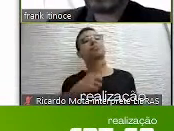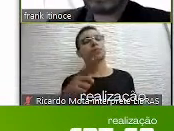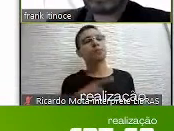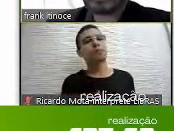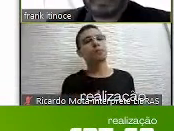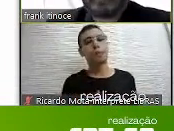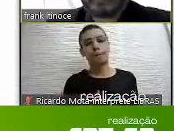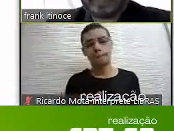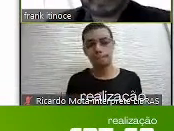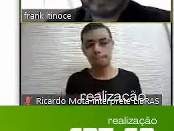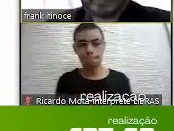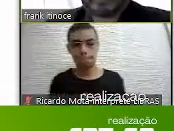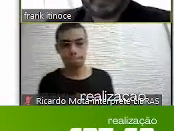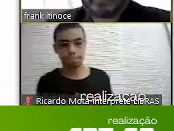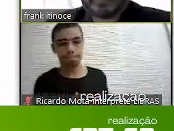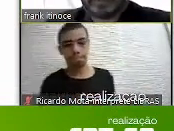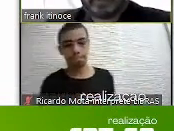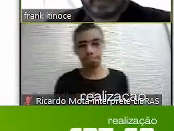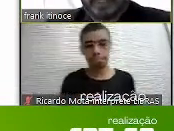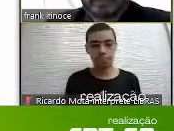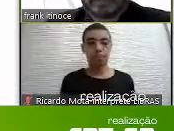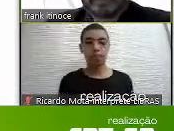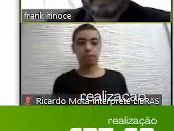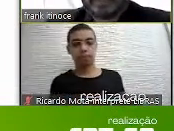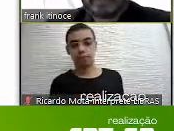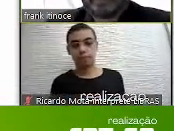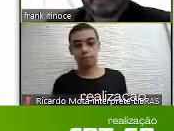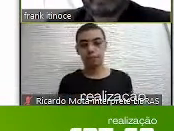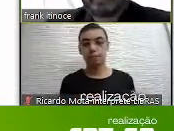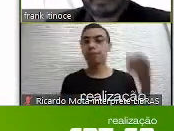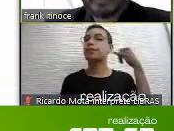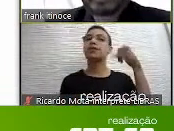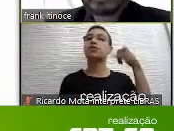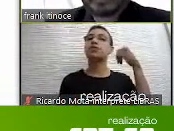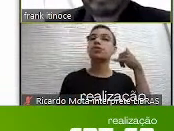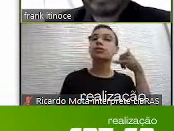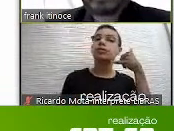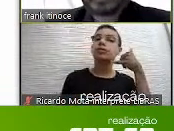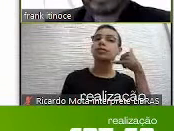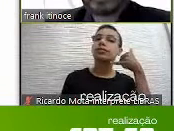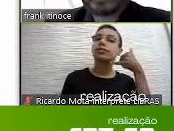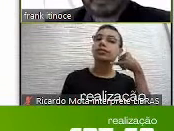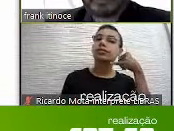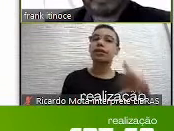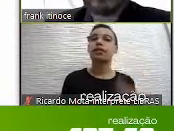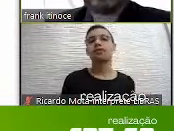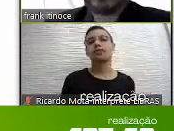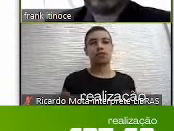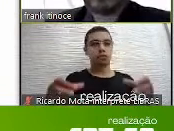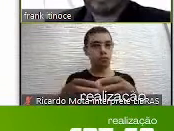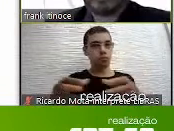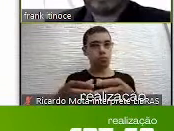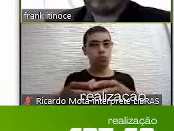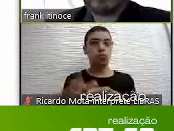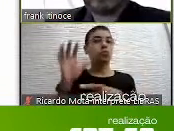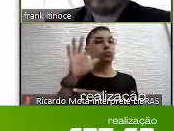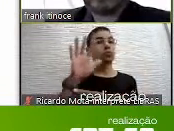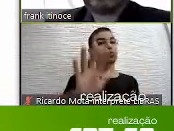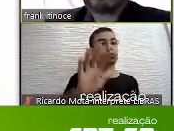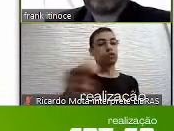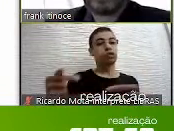o contato da Fundação de Apoio ao Corpo de Bombeiros. Então, se de repente vocês quiserem